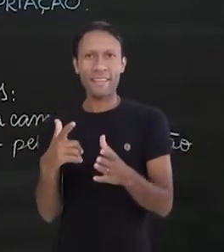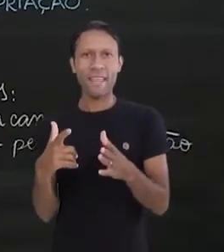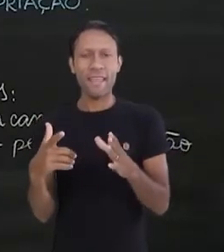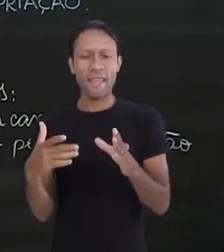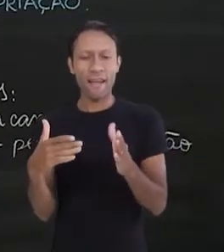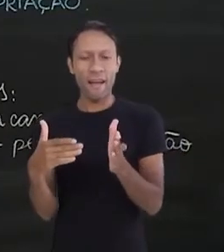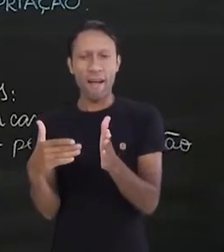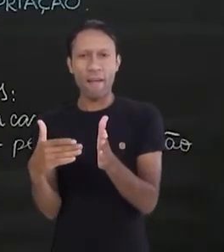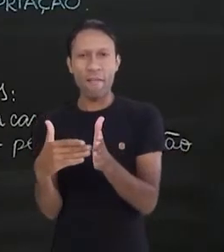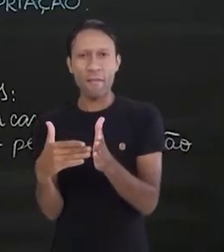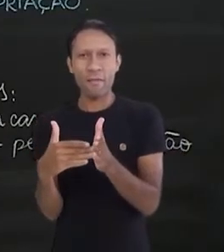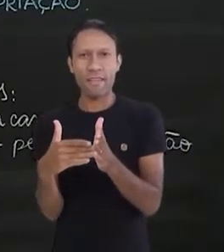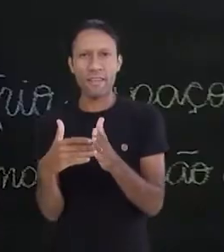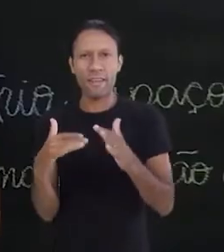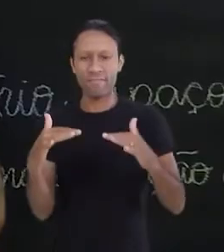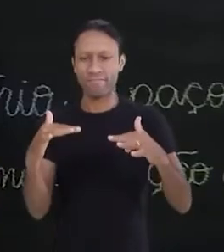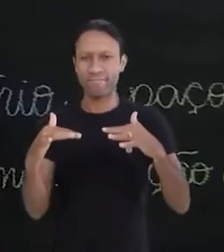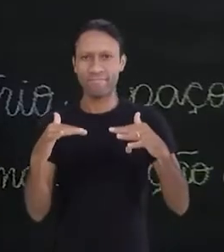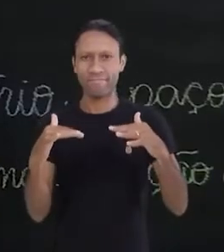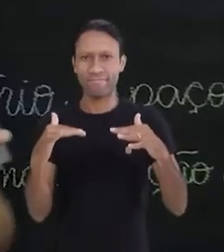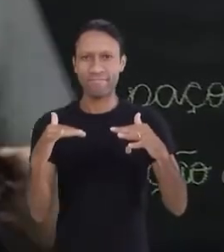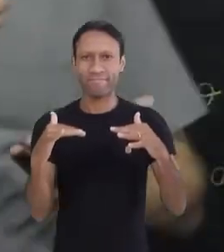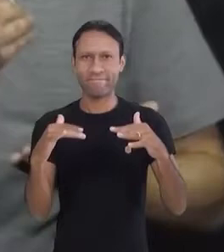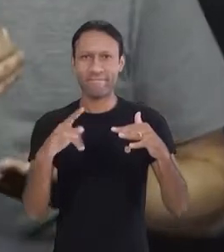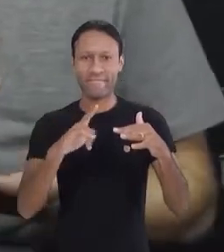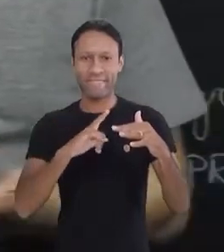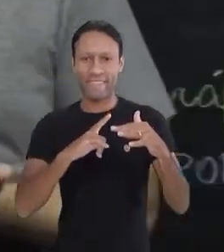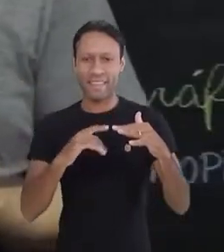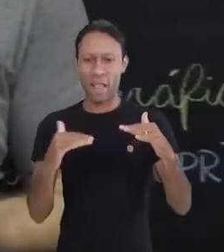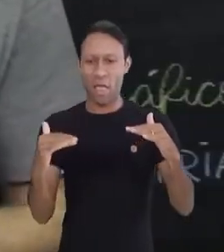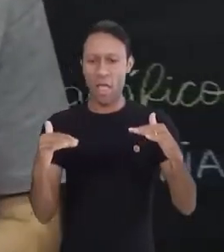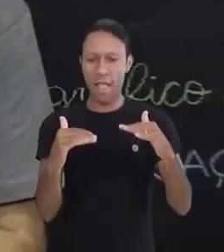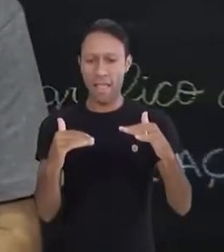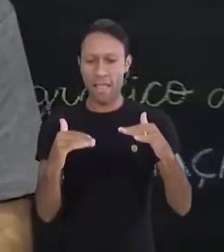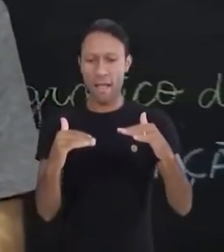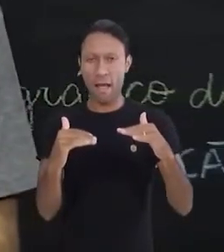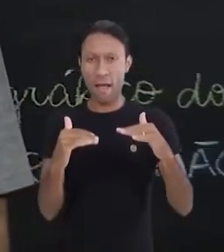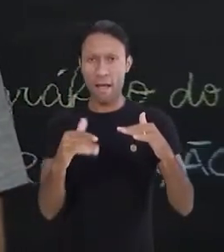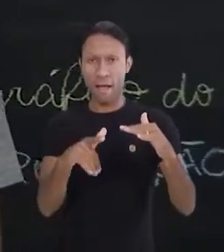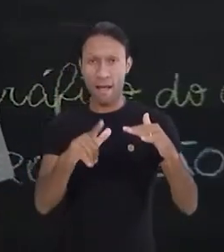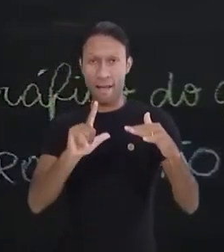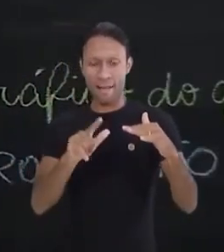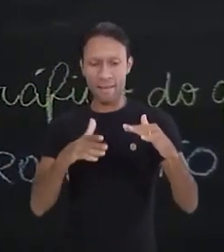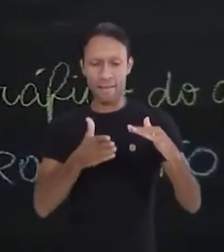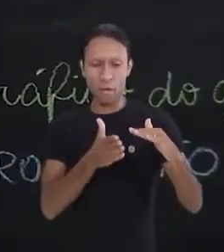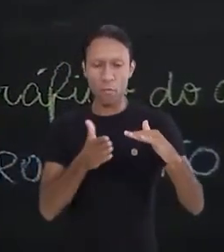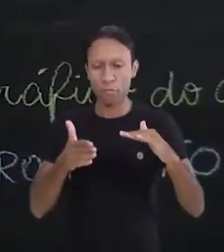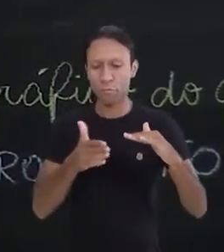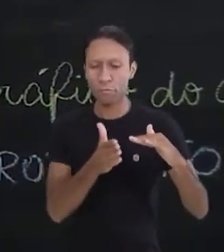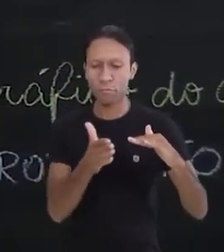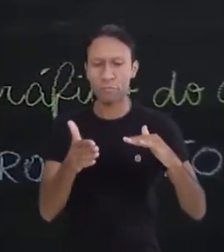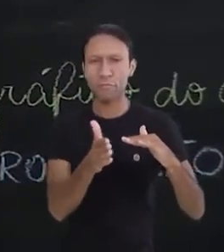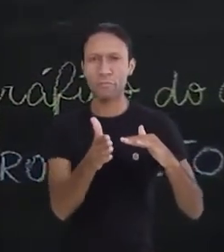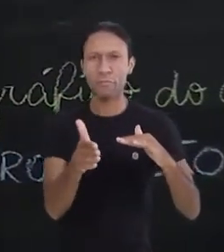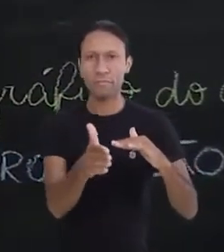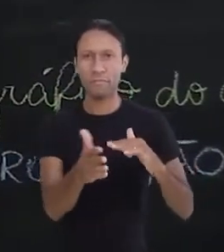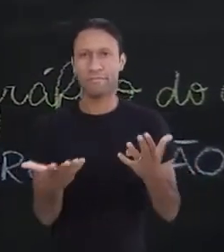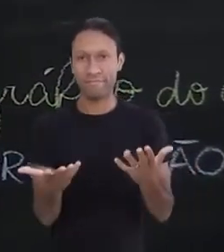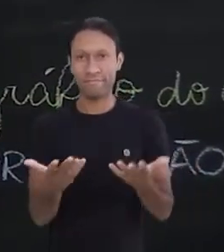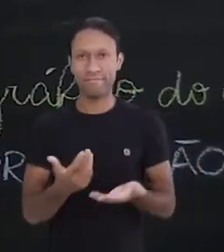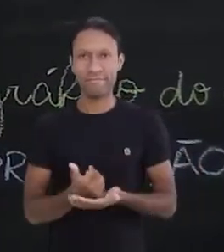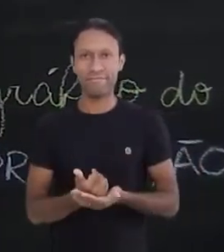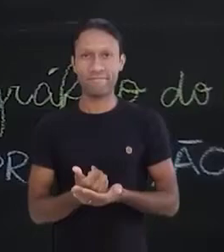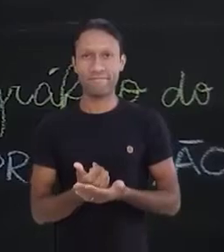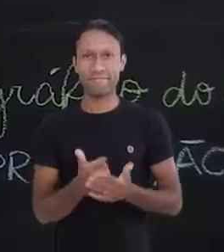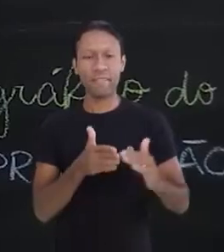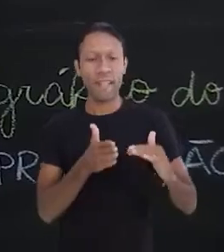fronteira, mas ela tem um limite no Rio Paraná. No ponto mais profundo do Rio Paraná é onde temos